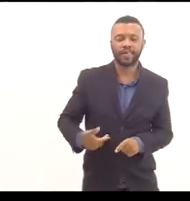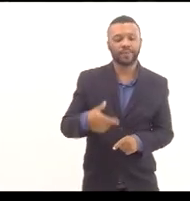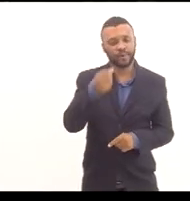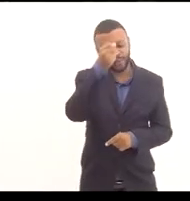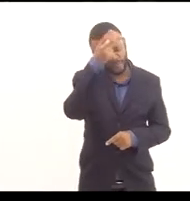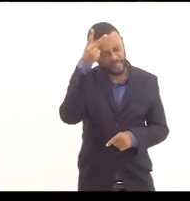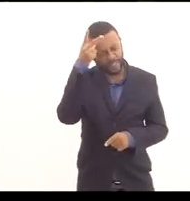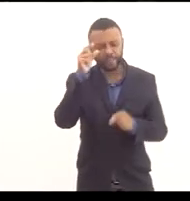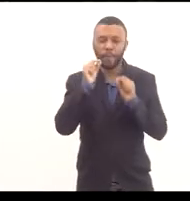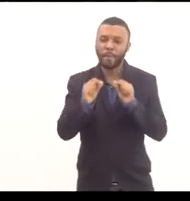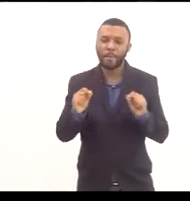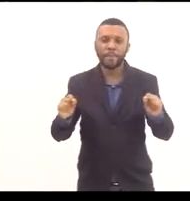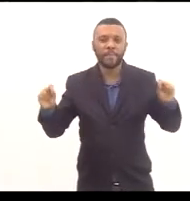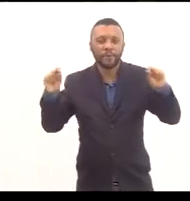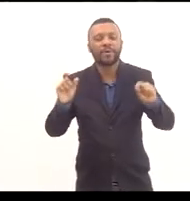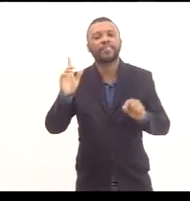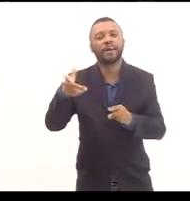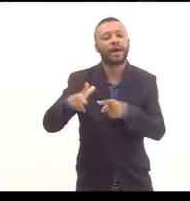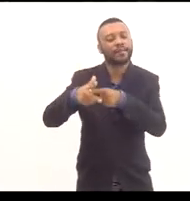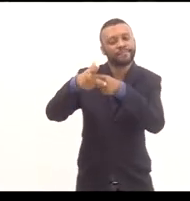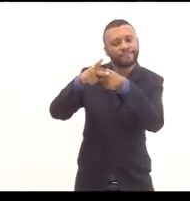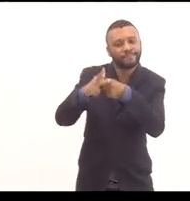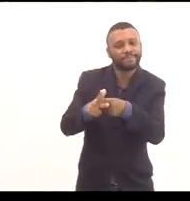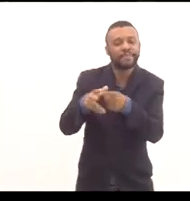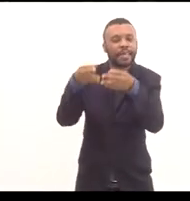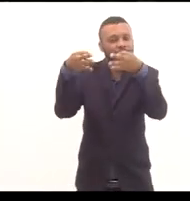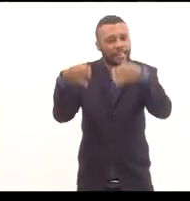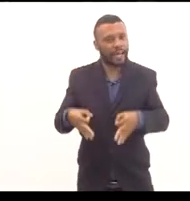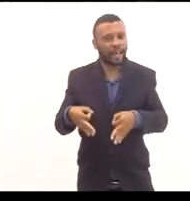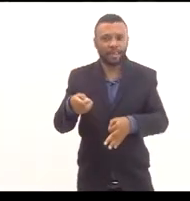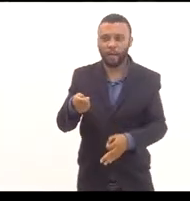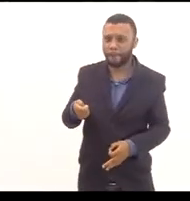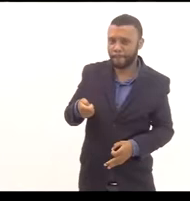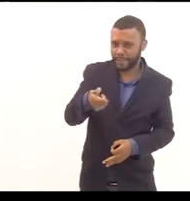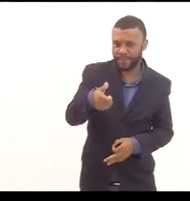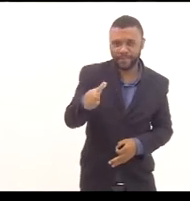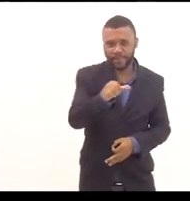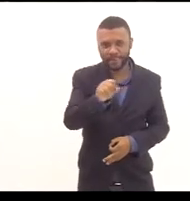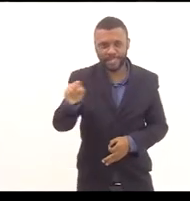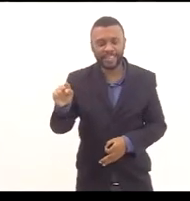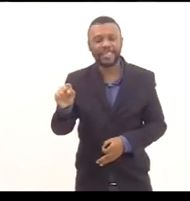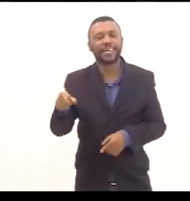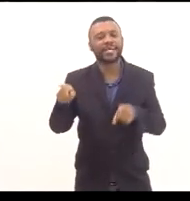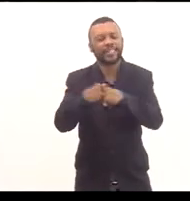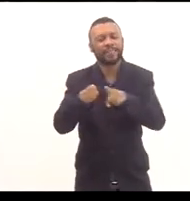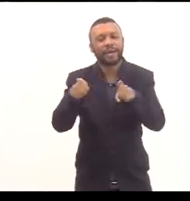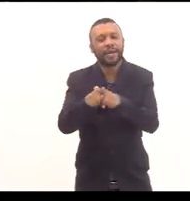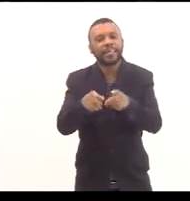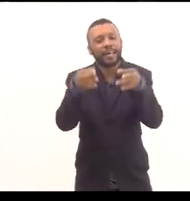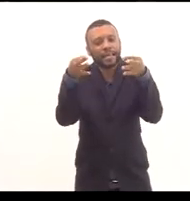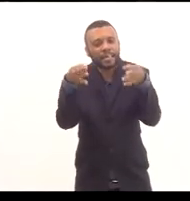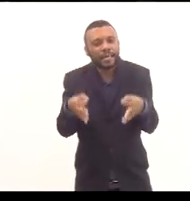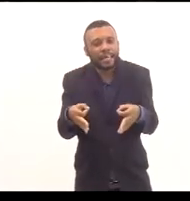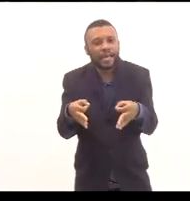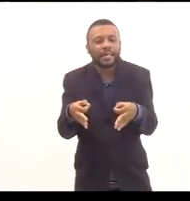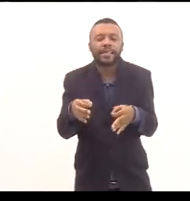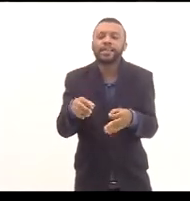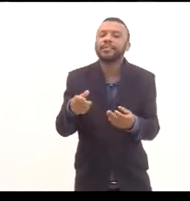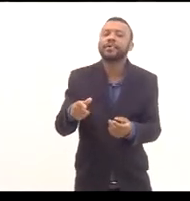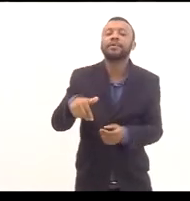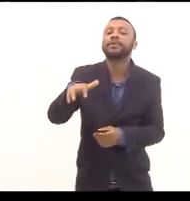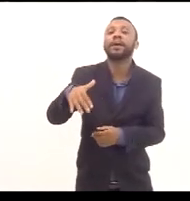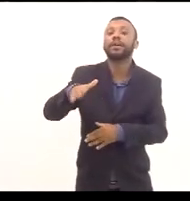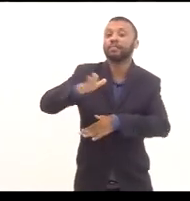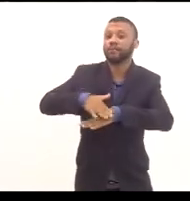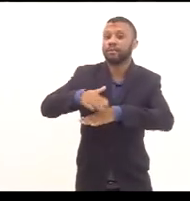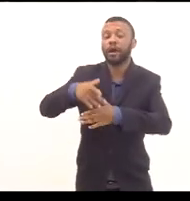já que já se acertaram em relação aos benefícios assistenciais também se acerta em relação à de quem será a